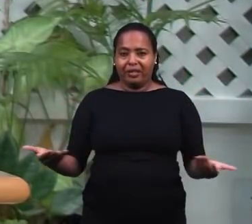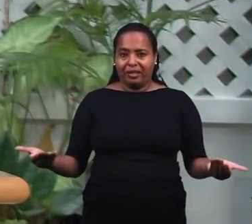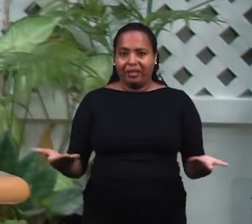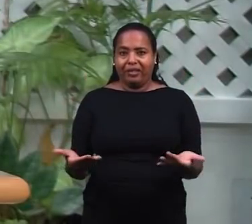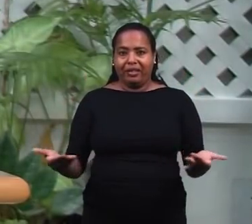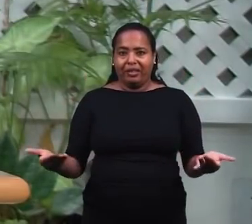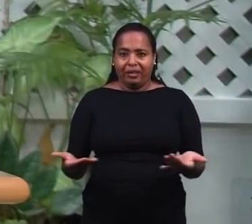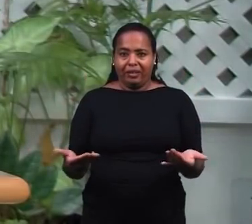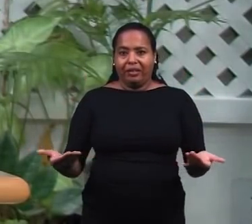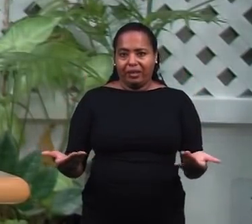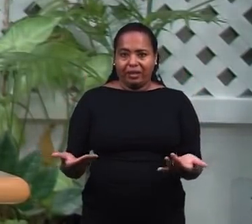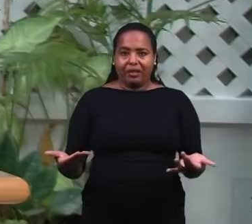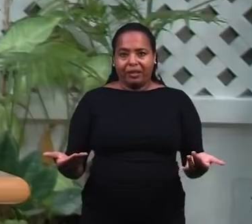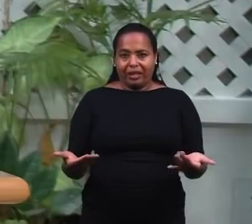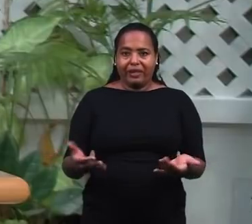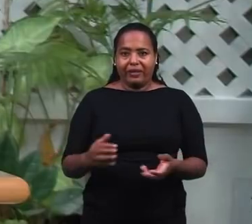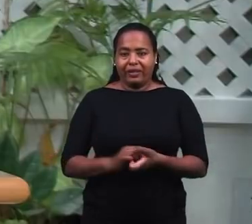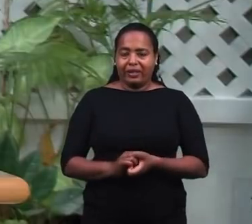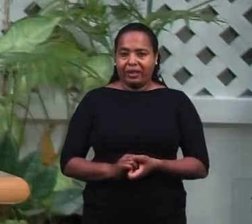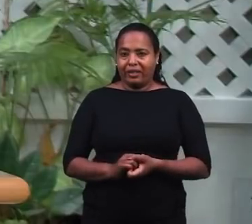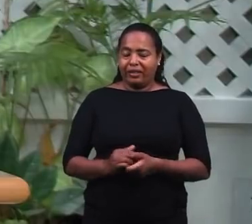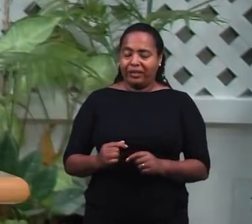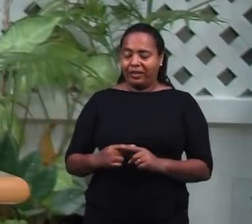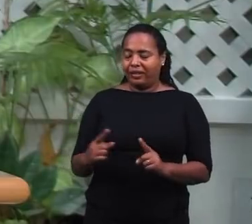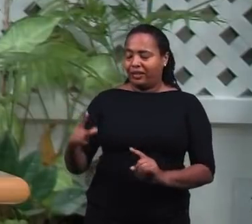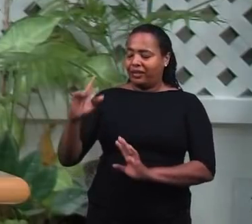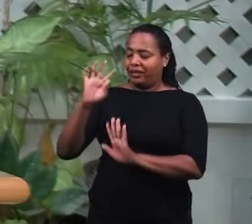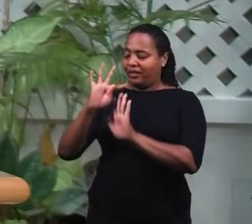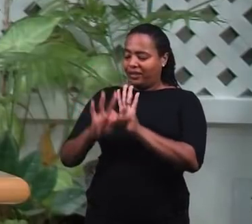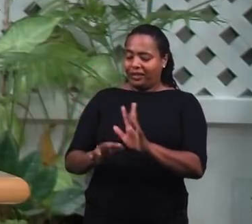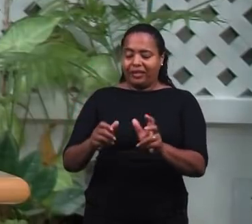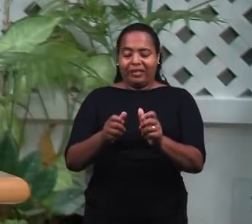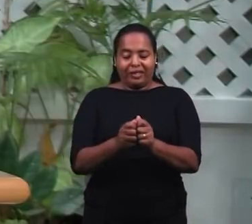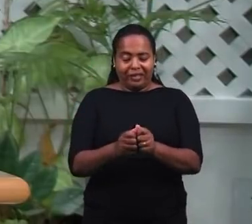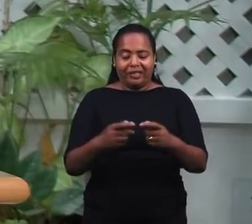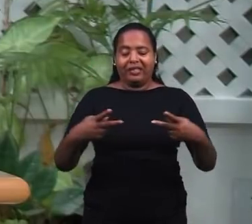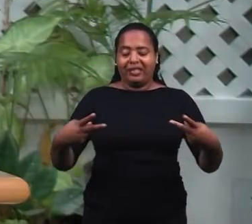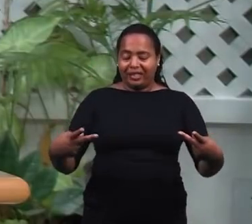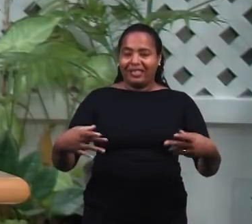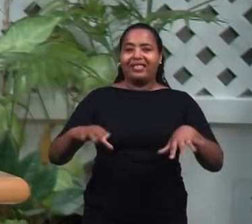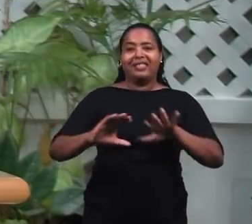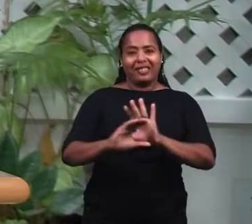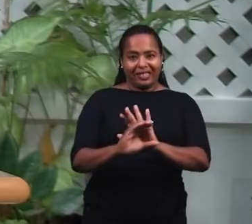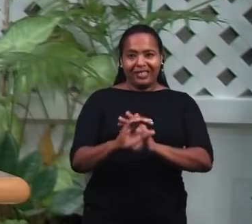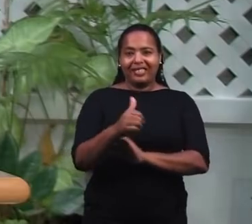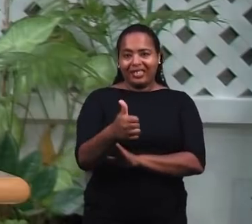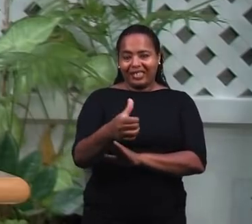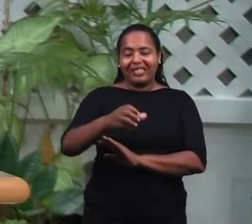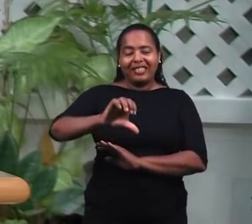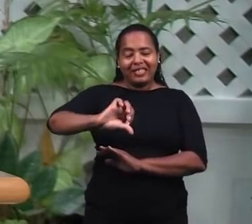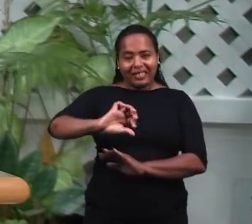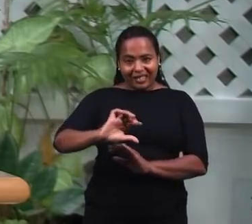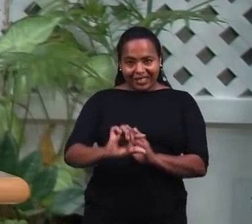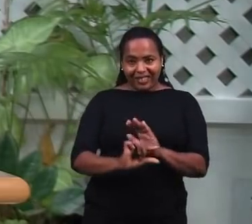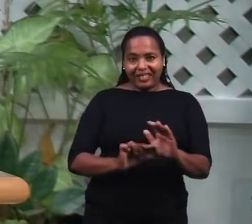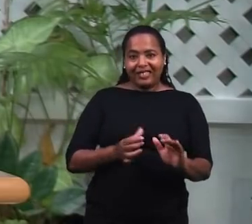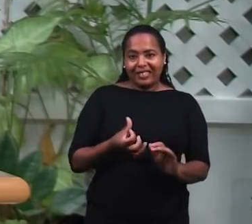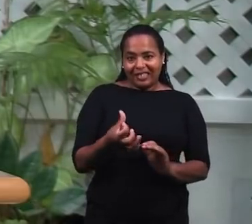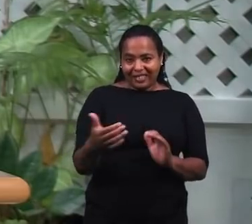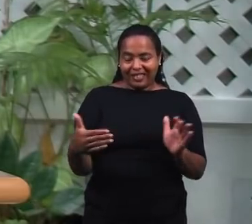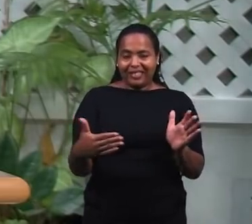E eu chamo agora a atenção para o texto de Apocalipse, no capítulo 19, de 6 a